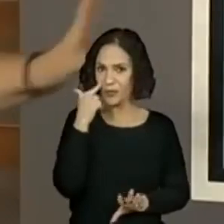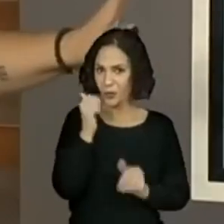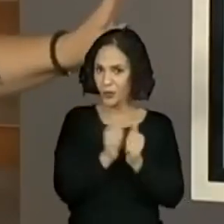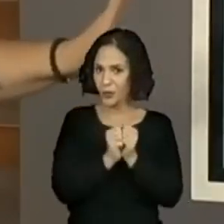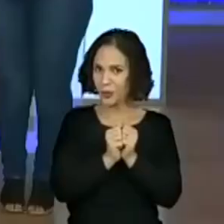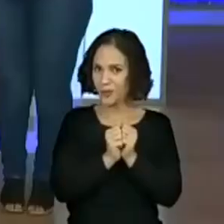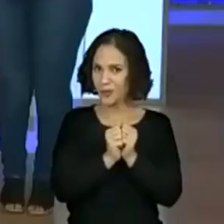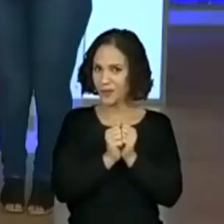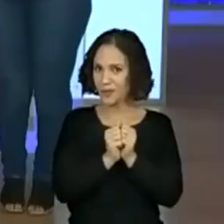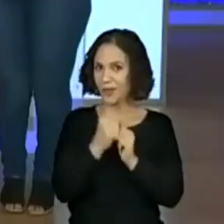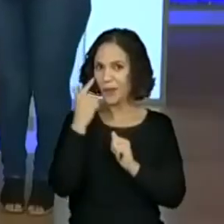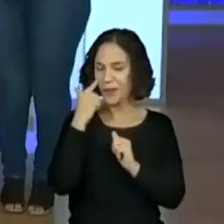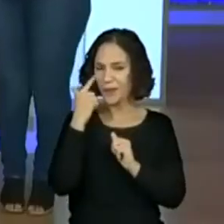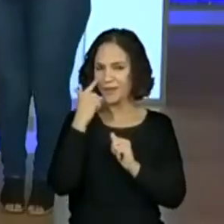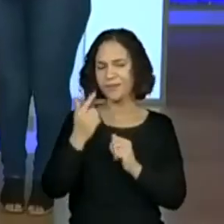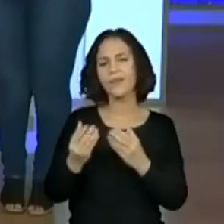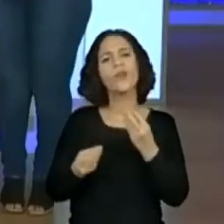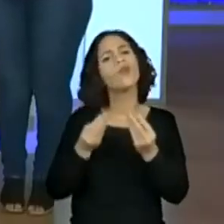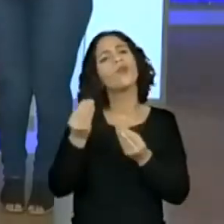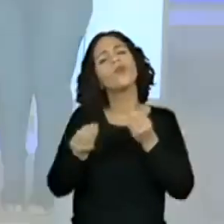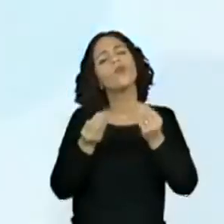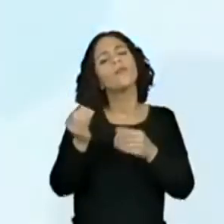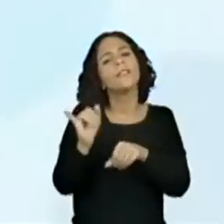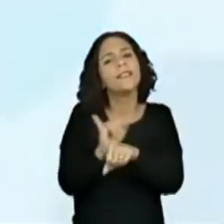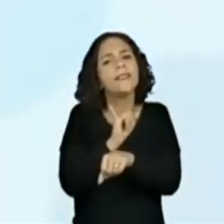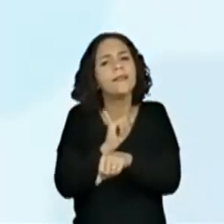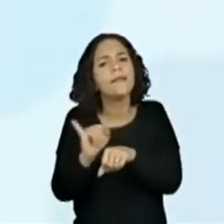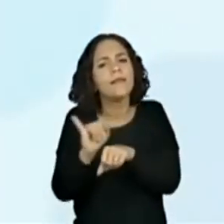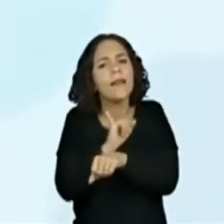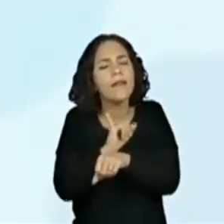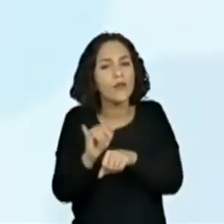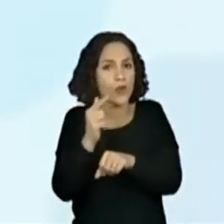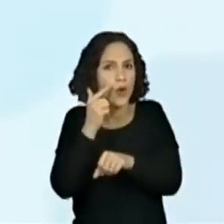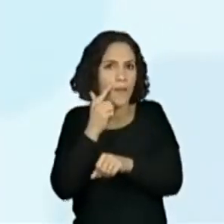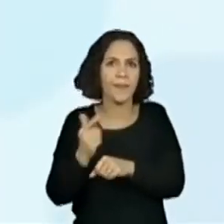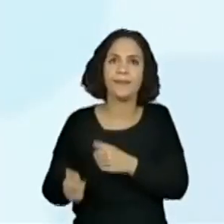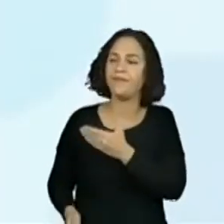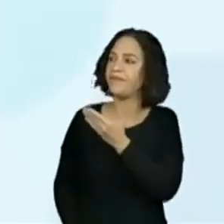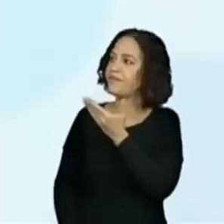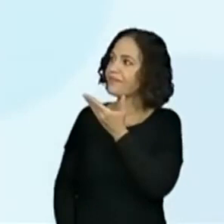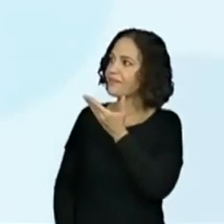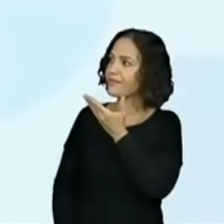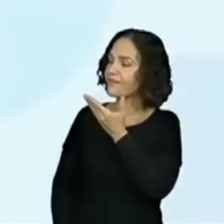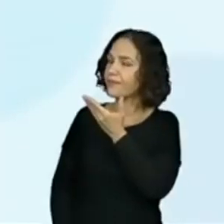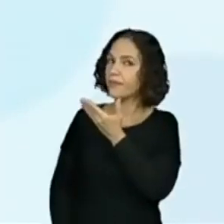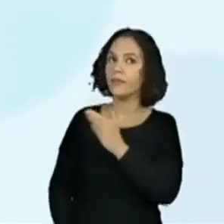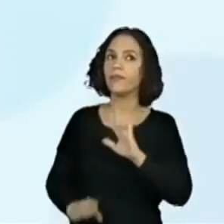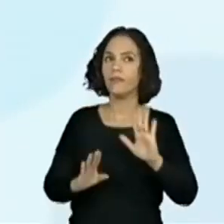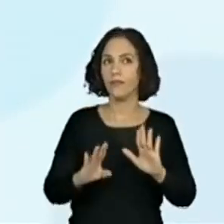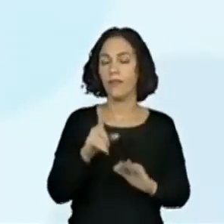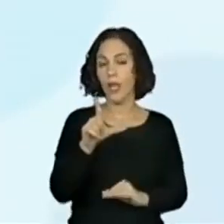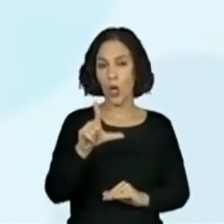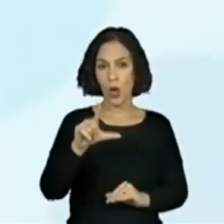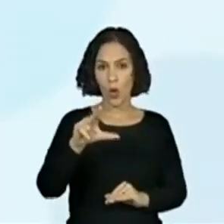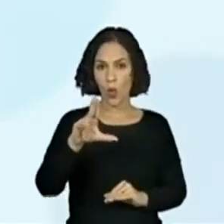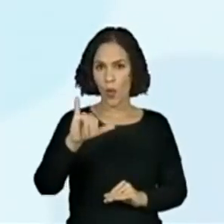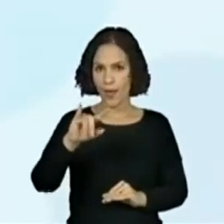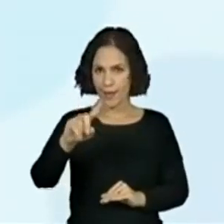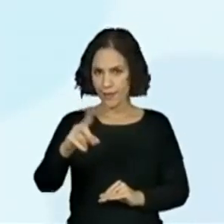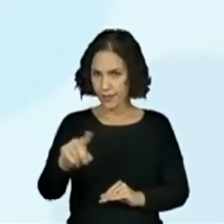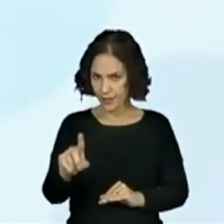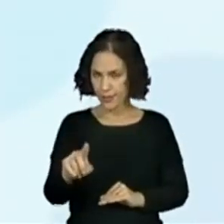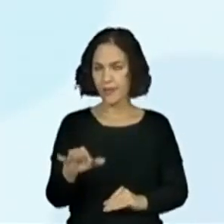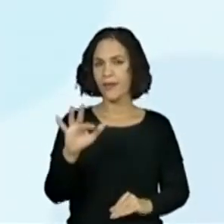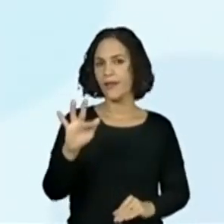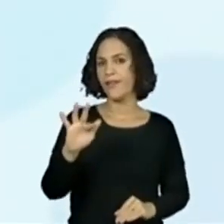com a professora a dar uma olhada? De que forma eu poderia fazer? Vamos pensar primeiro aqui, ó, no Luiz